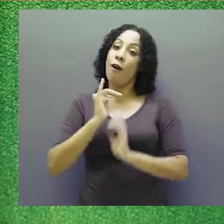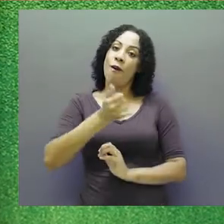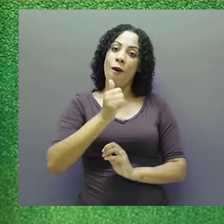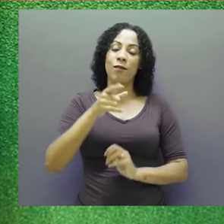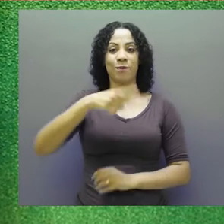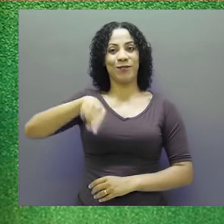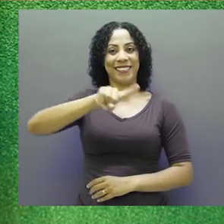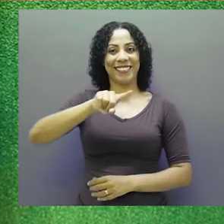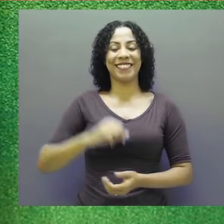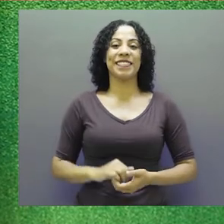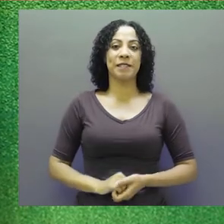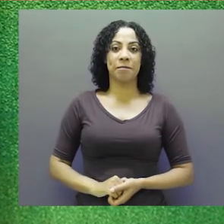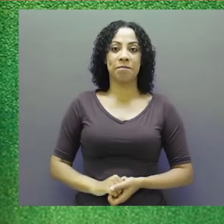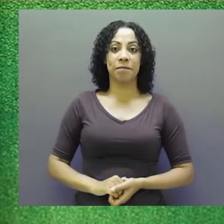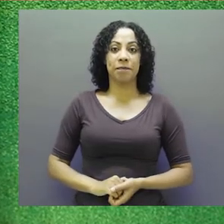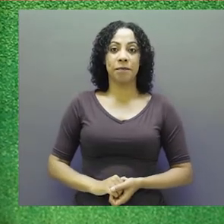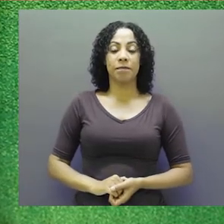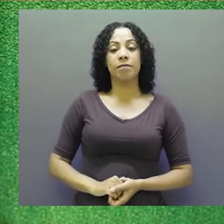casa, para vocês.